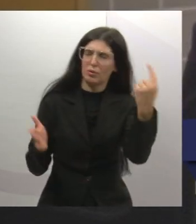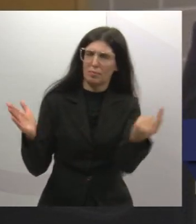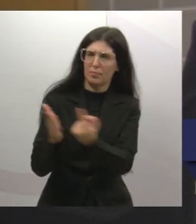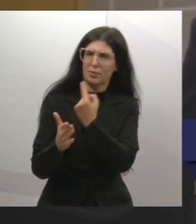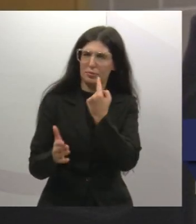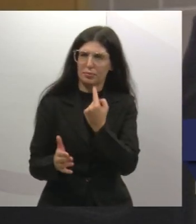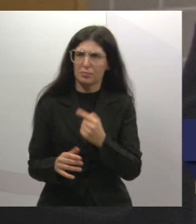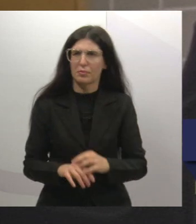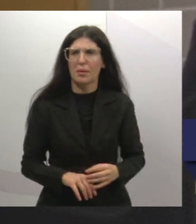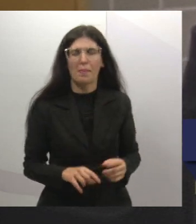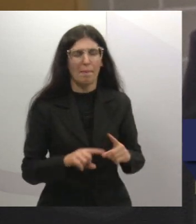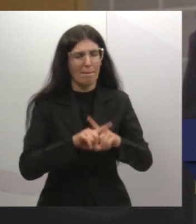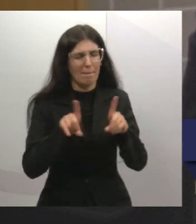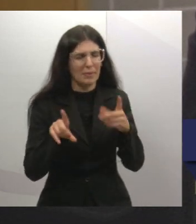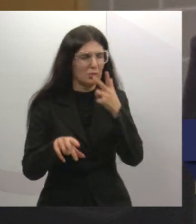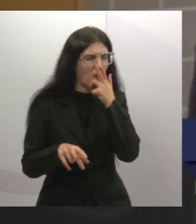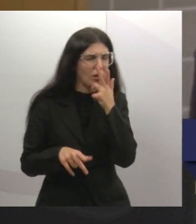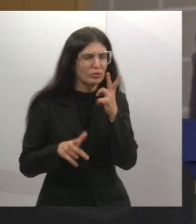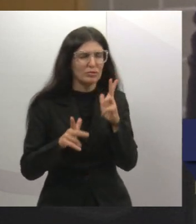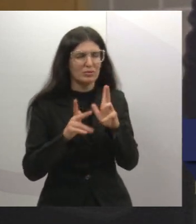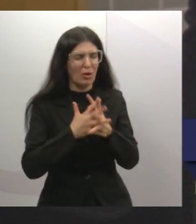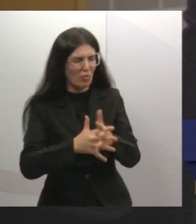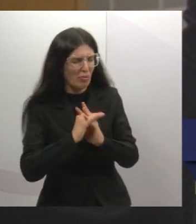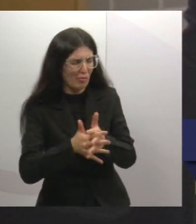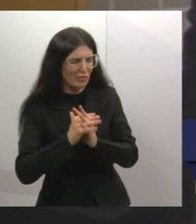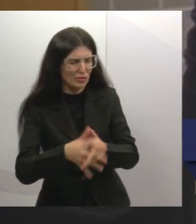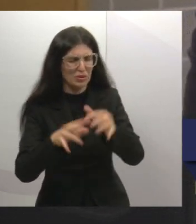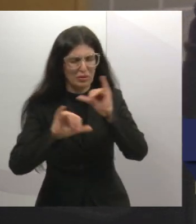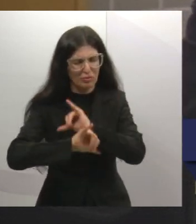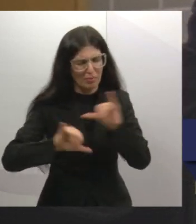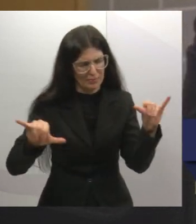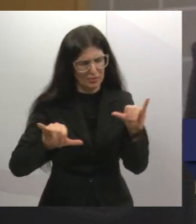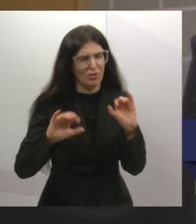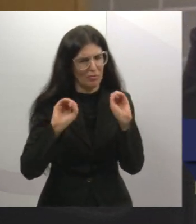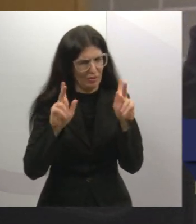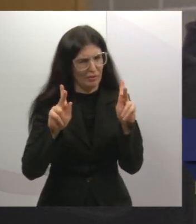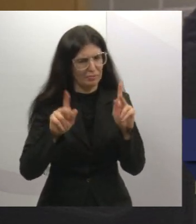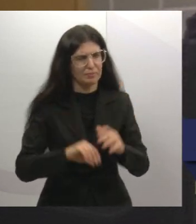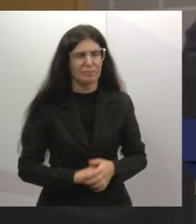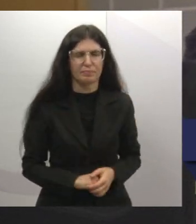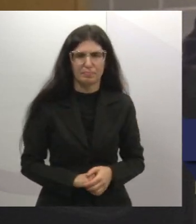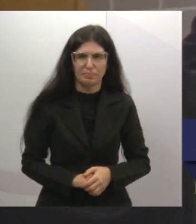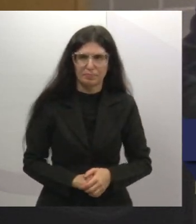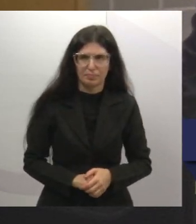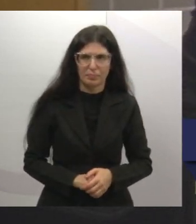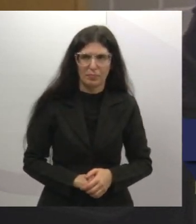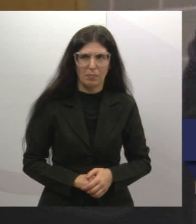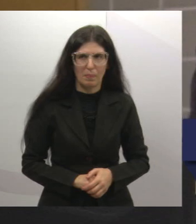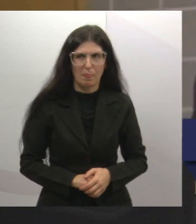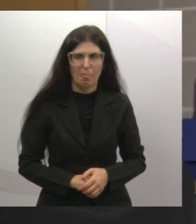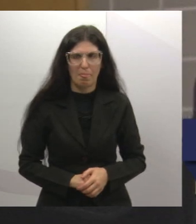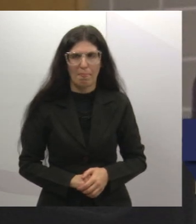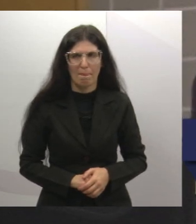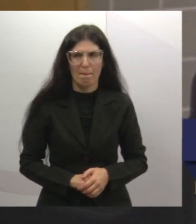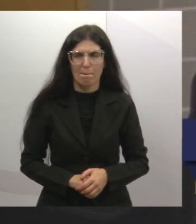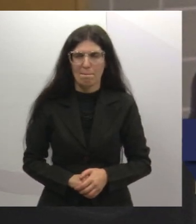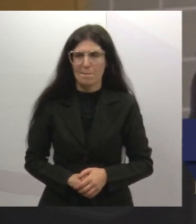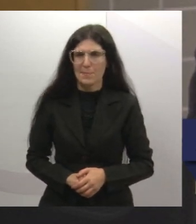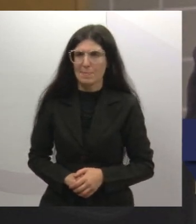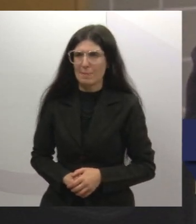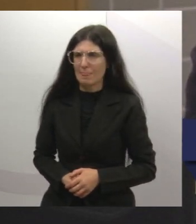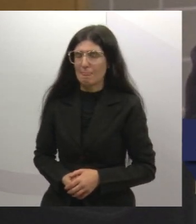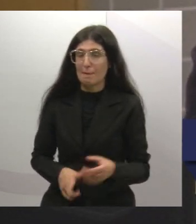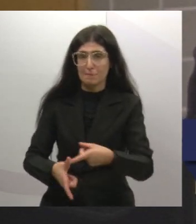pouco de mistura de algumas informações. Eu acho importante deixar claro isso. Nesse quadrante aqui, nós temos aqui